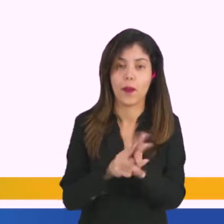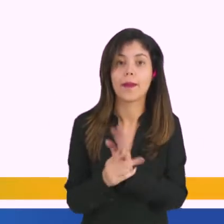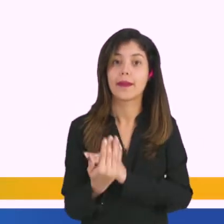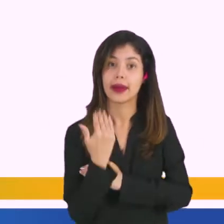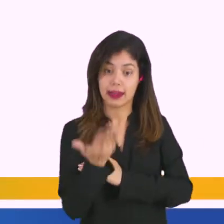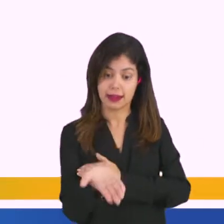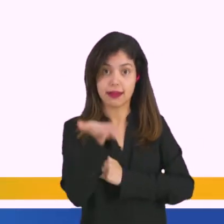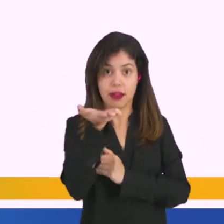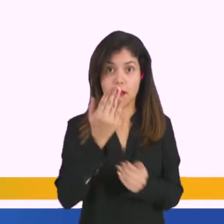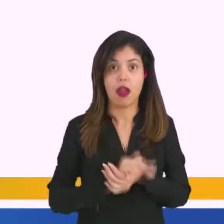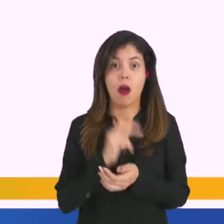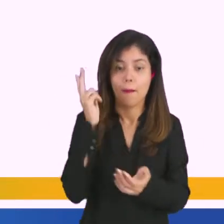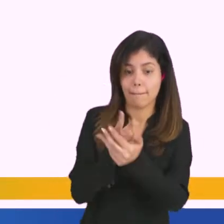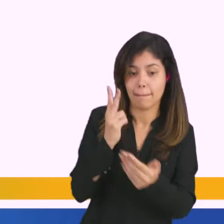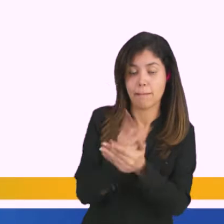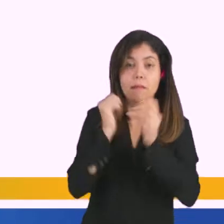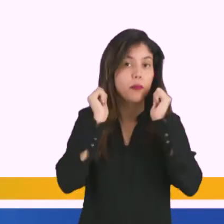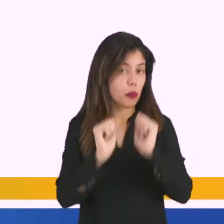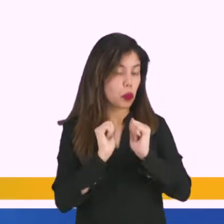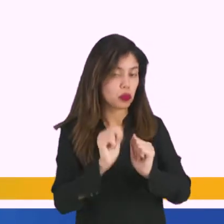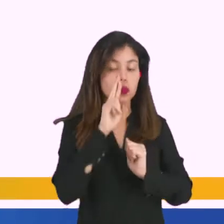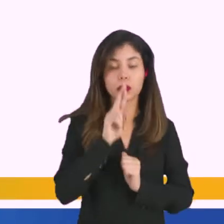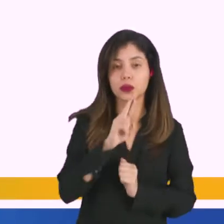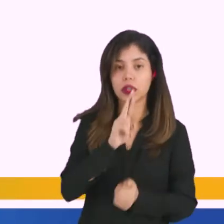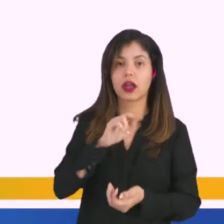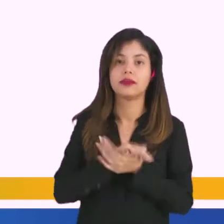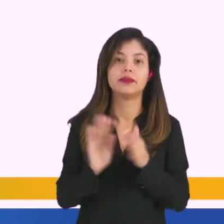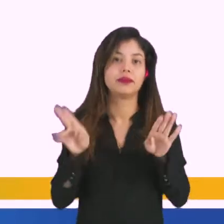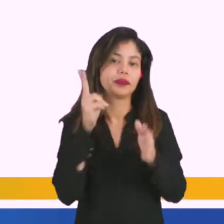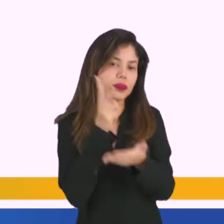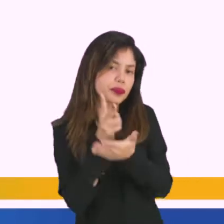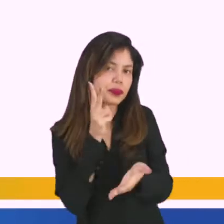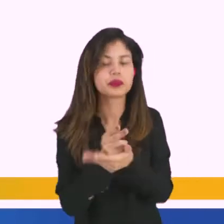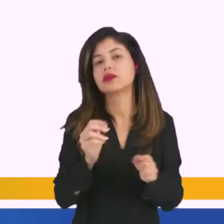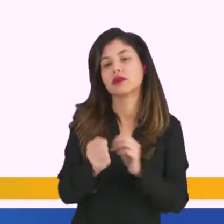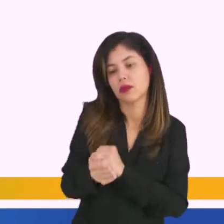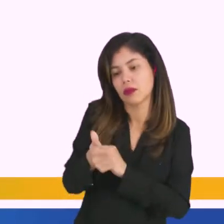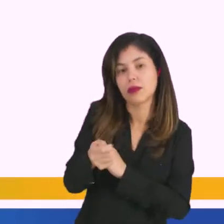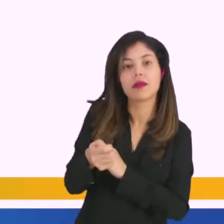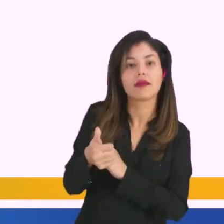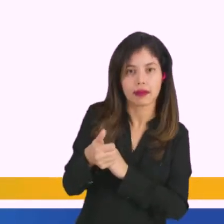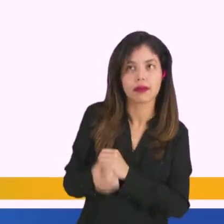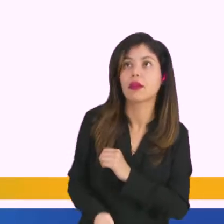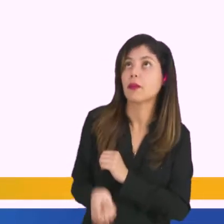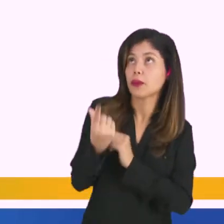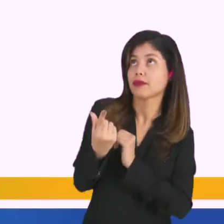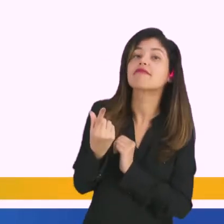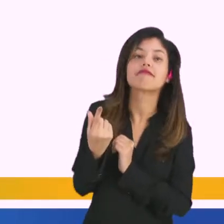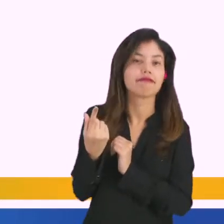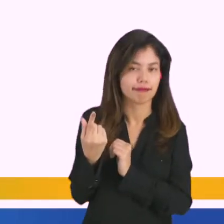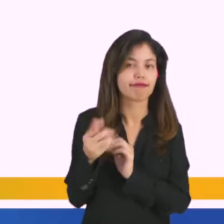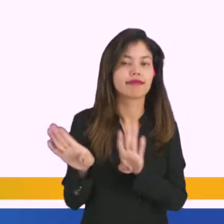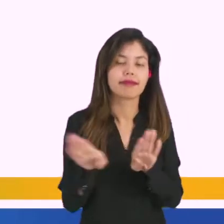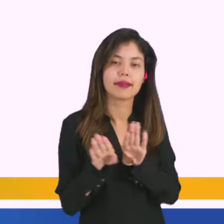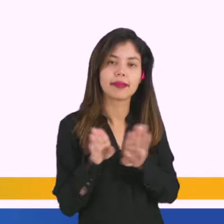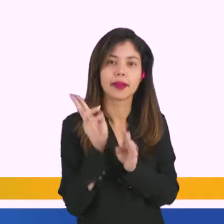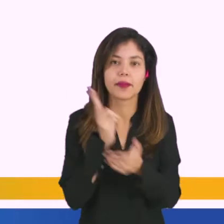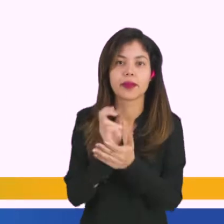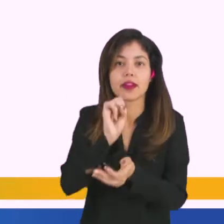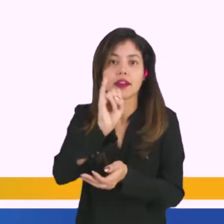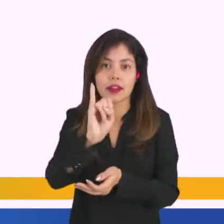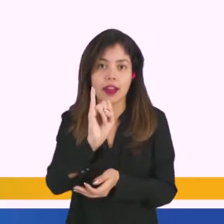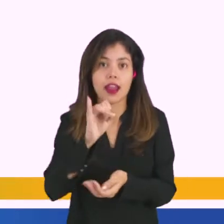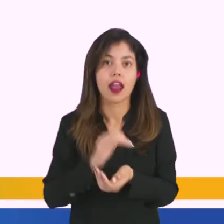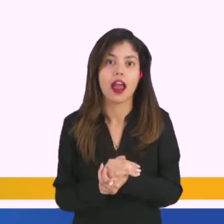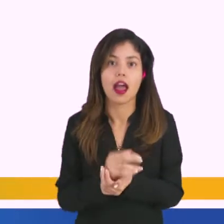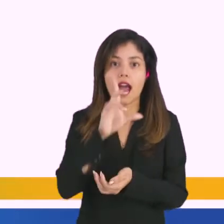probabilidade. O mesmo vale para saber o resultado de uma moeda lançada para o alto, por exemplo, se ela vai cair